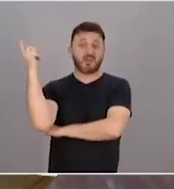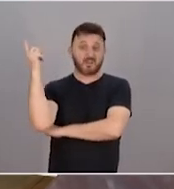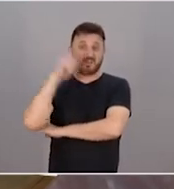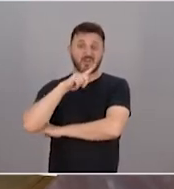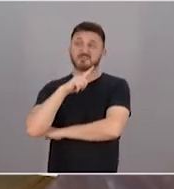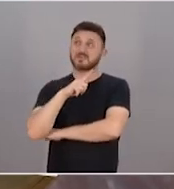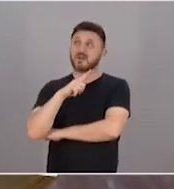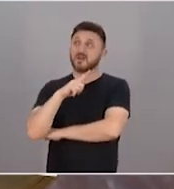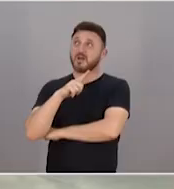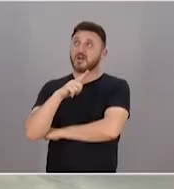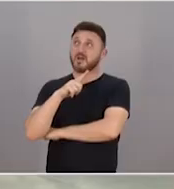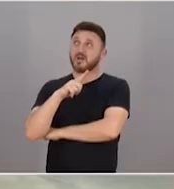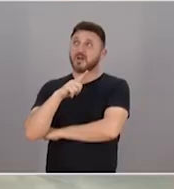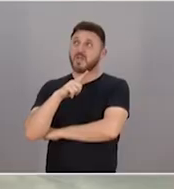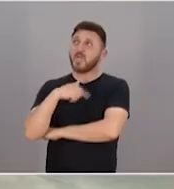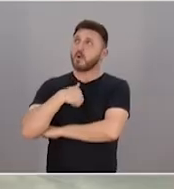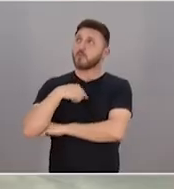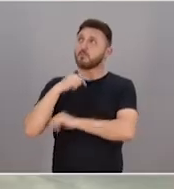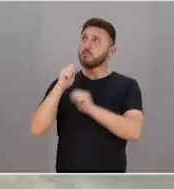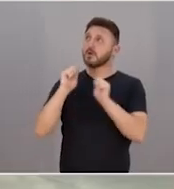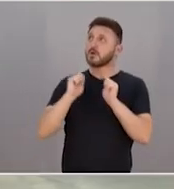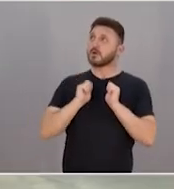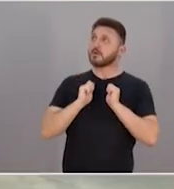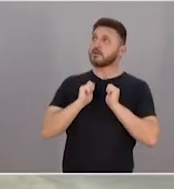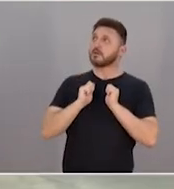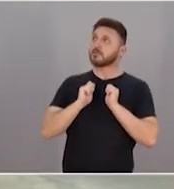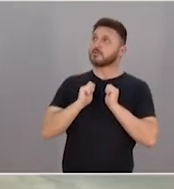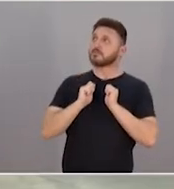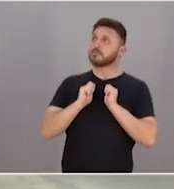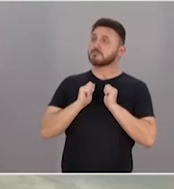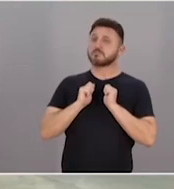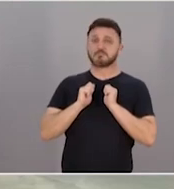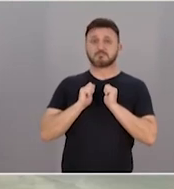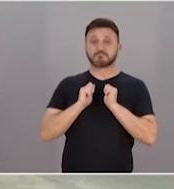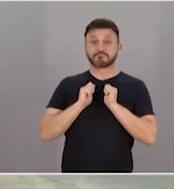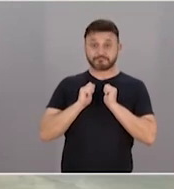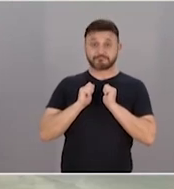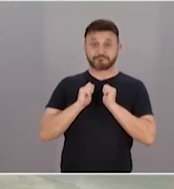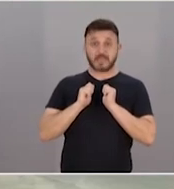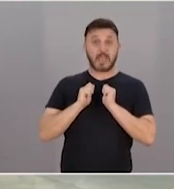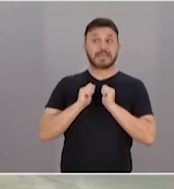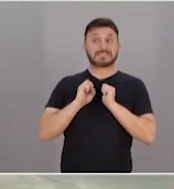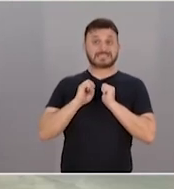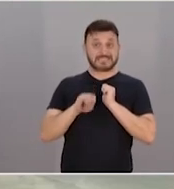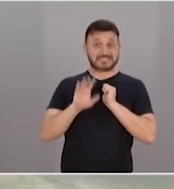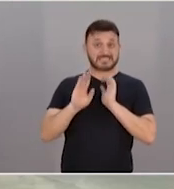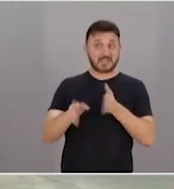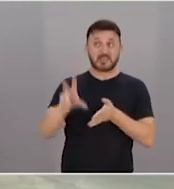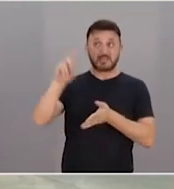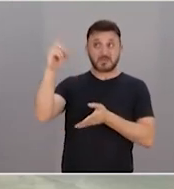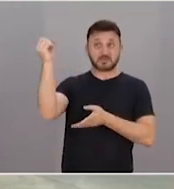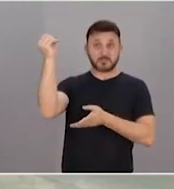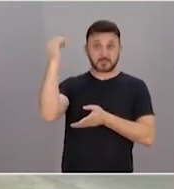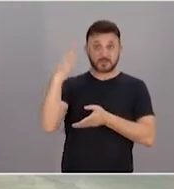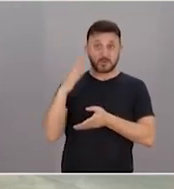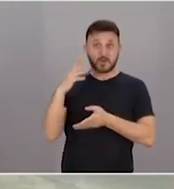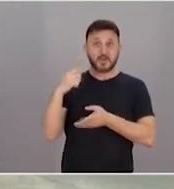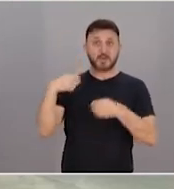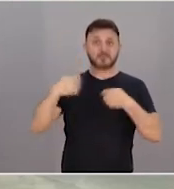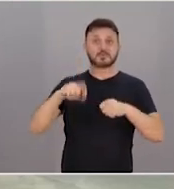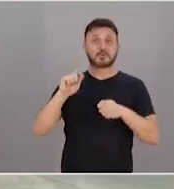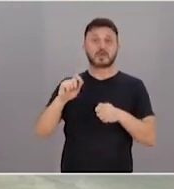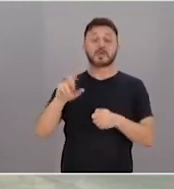Se você recebeu uma graça, Deus vai te cobrar mais, porque você já foi confirmado na fé.